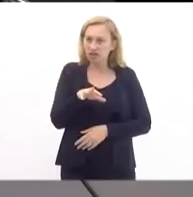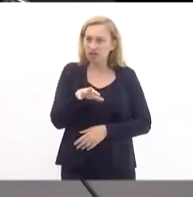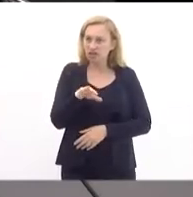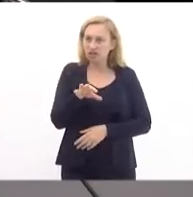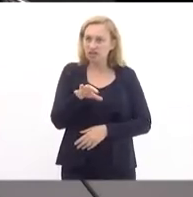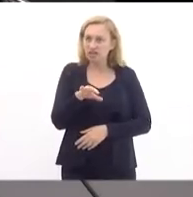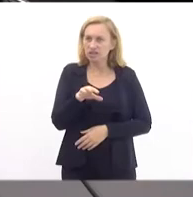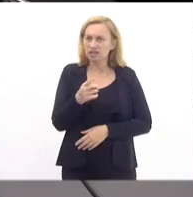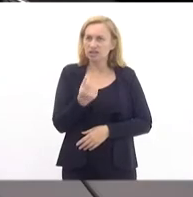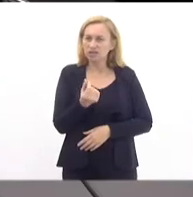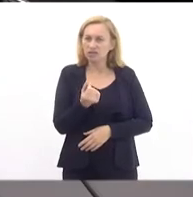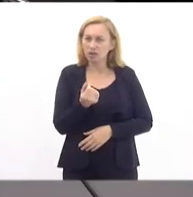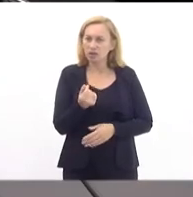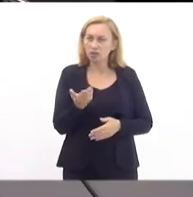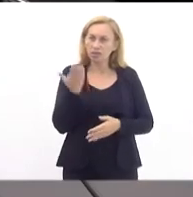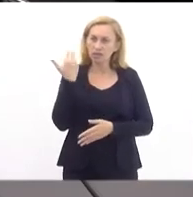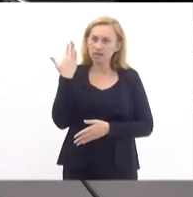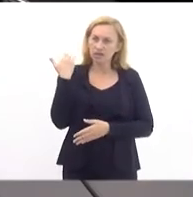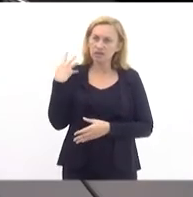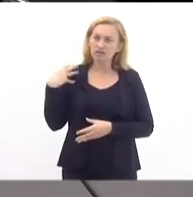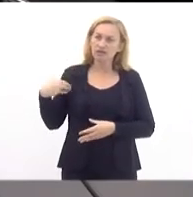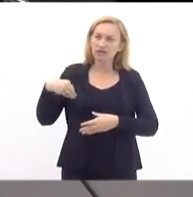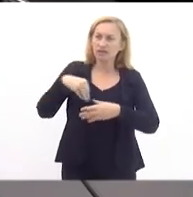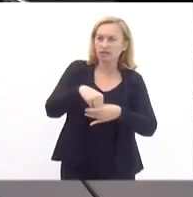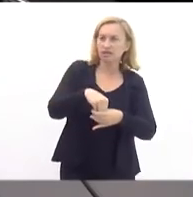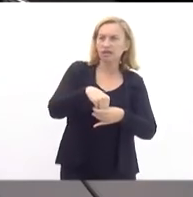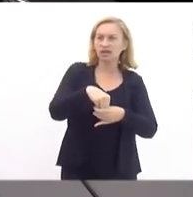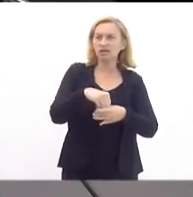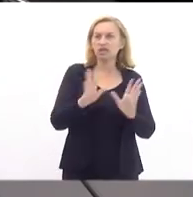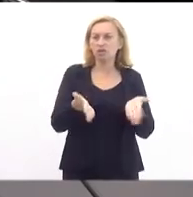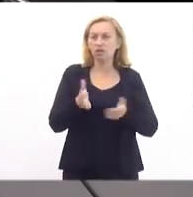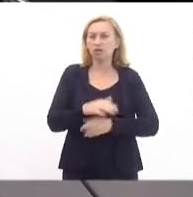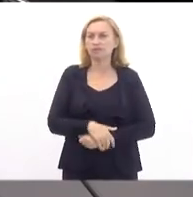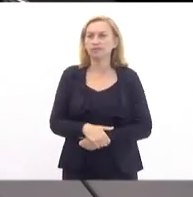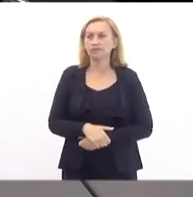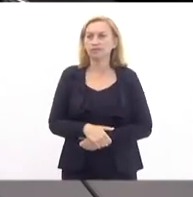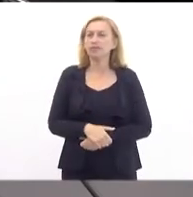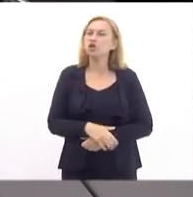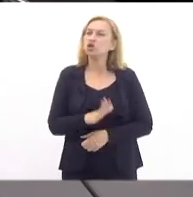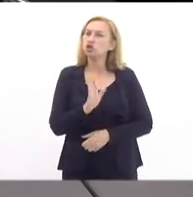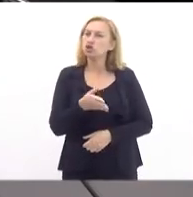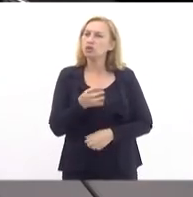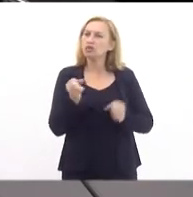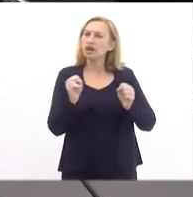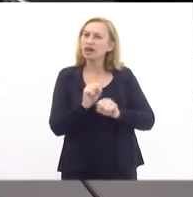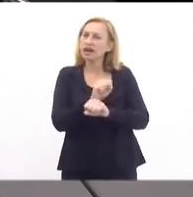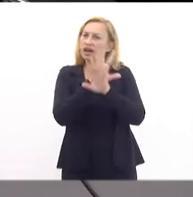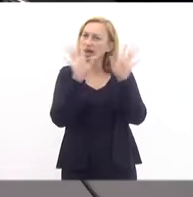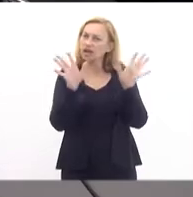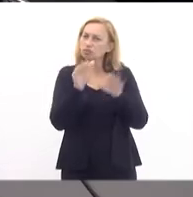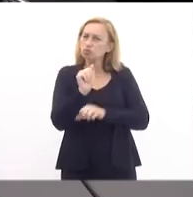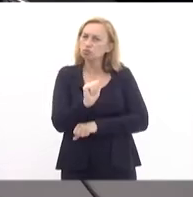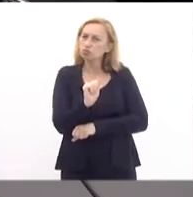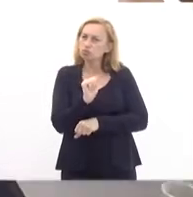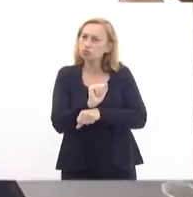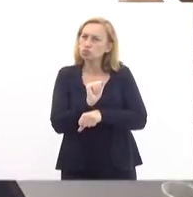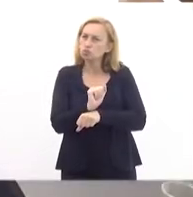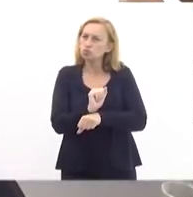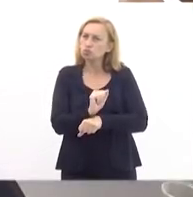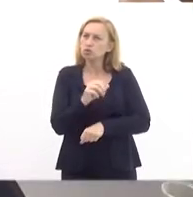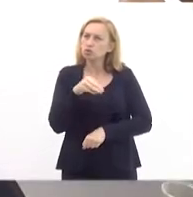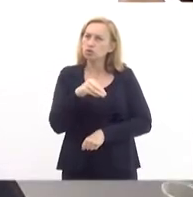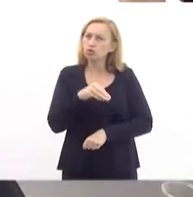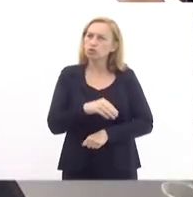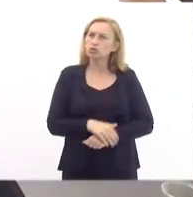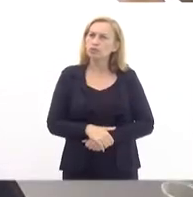passada, ela vai entrar na composição de agora. Então, só para ficar claro... Um minutinho. Deixa o Paulo vai, depois eu